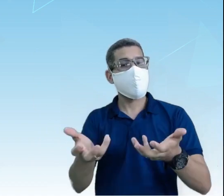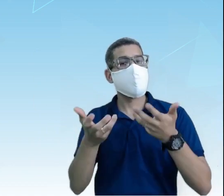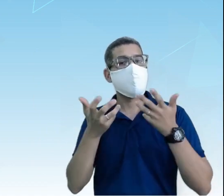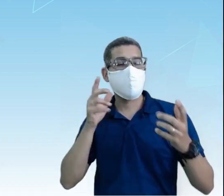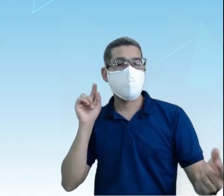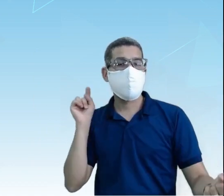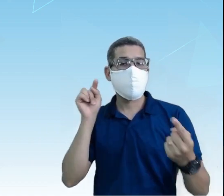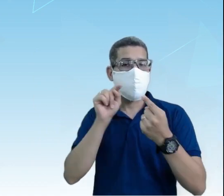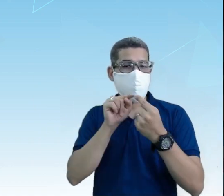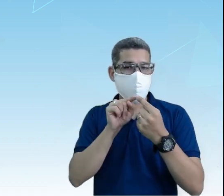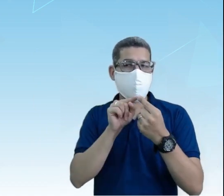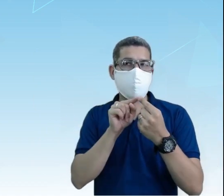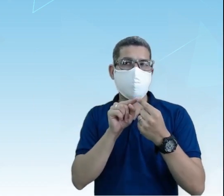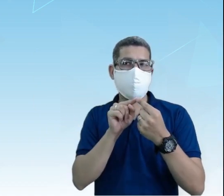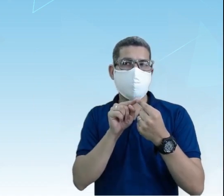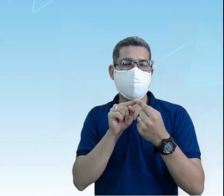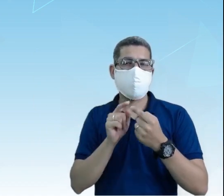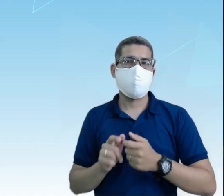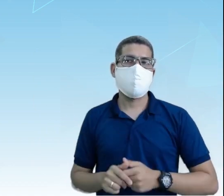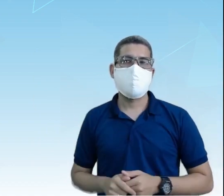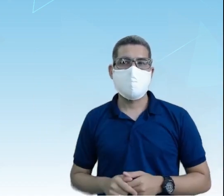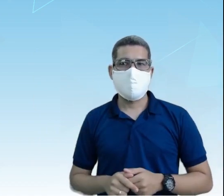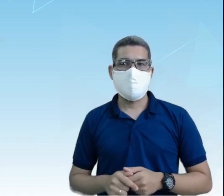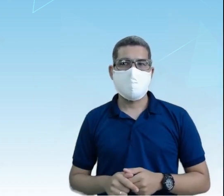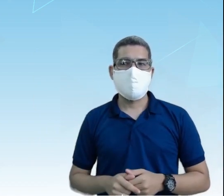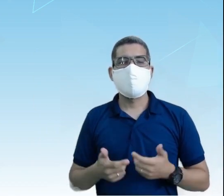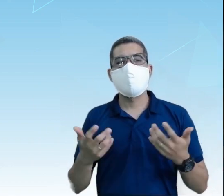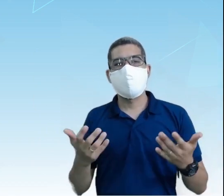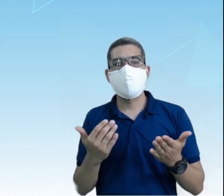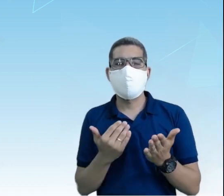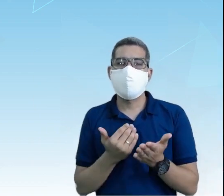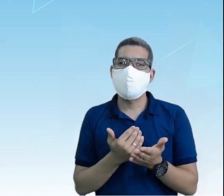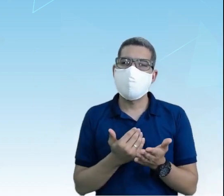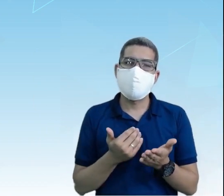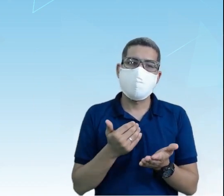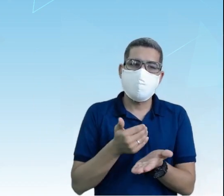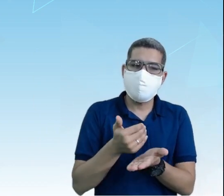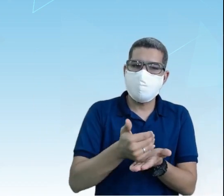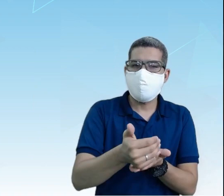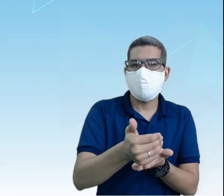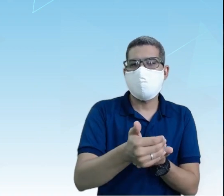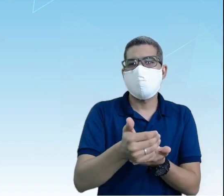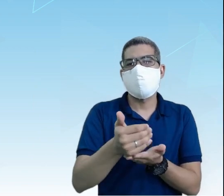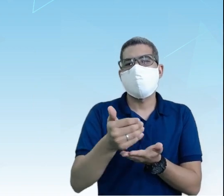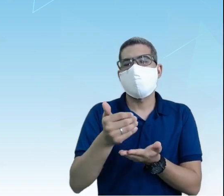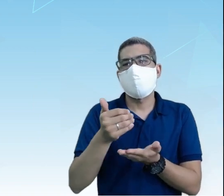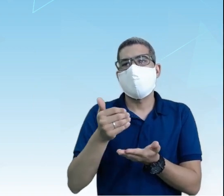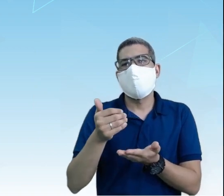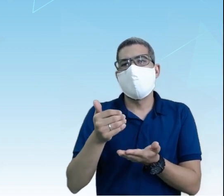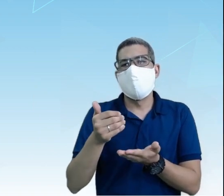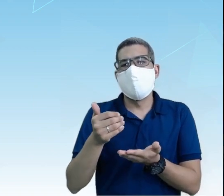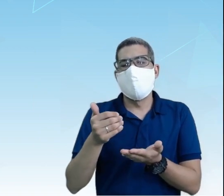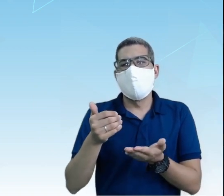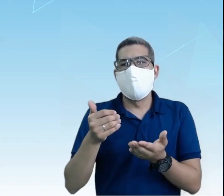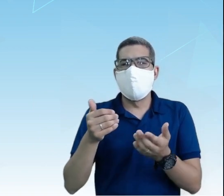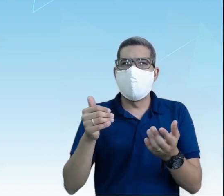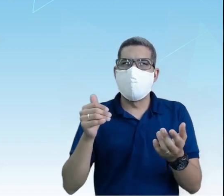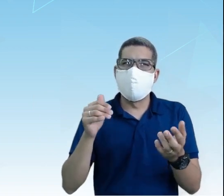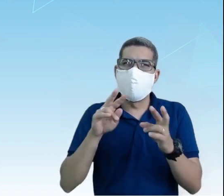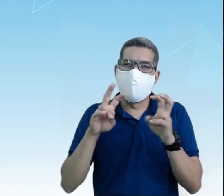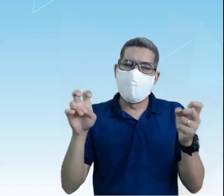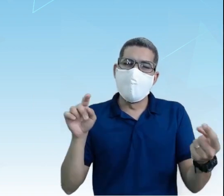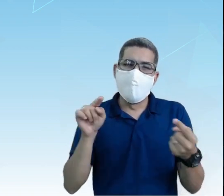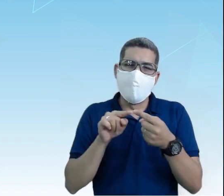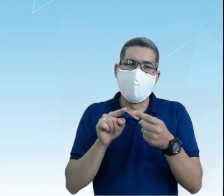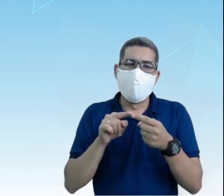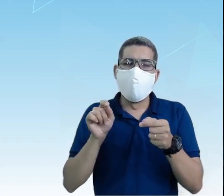determinado segmento, de uma determinada função, de uma especificidade para a produção de